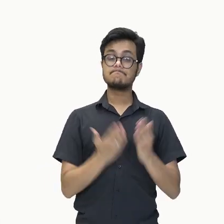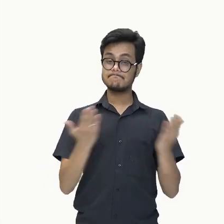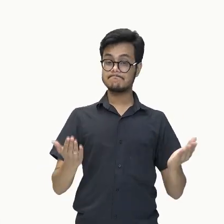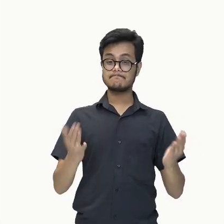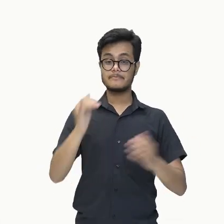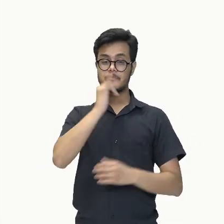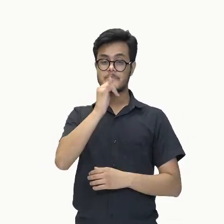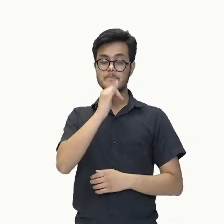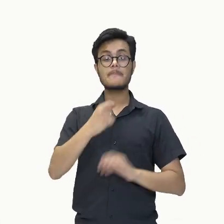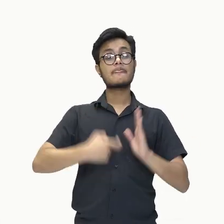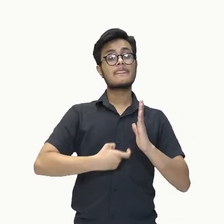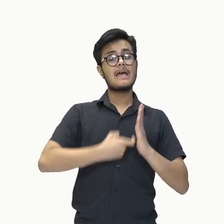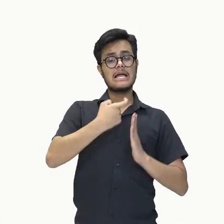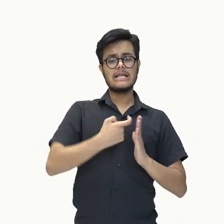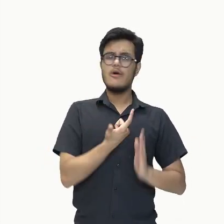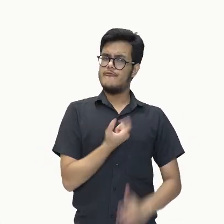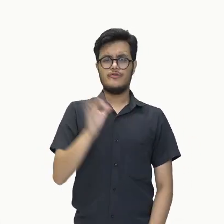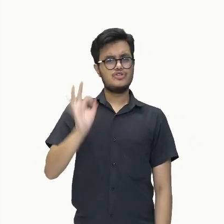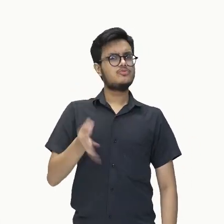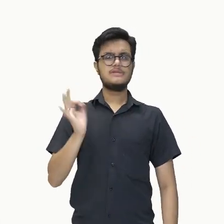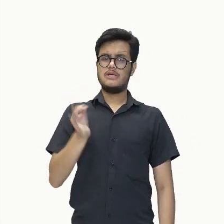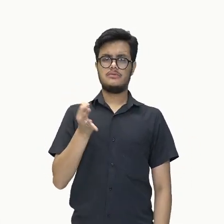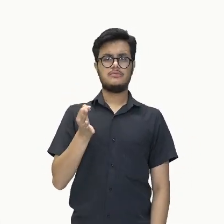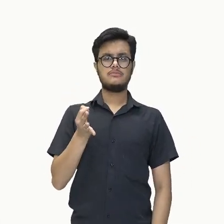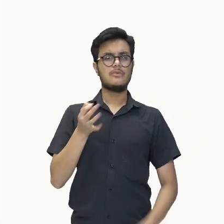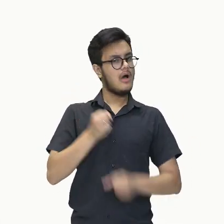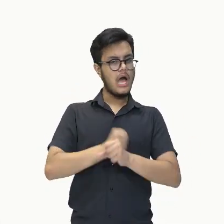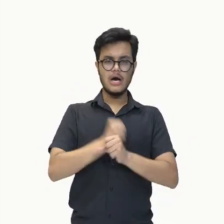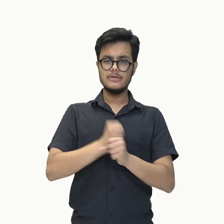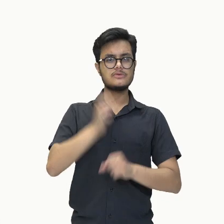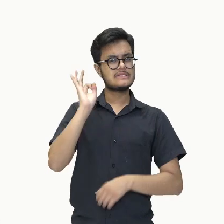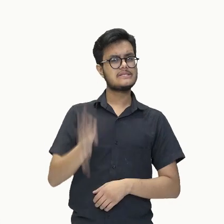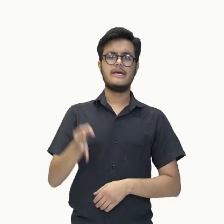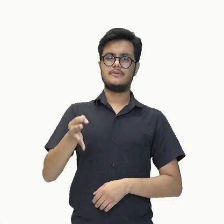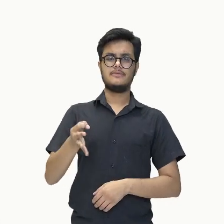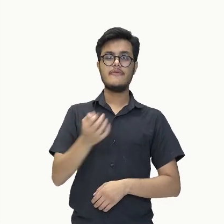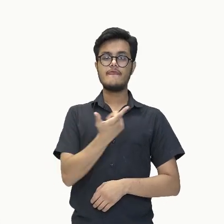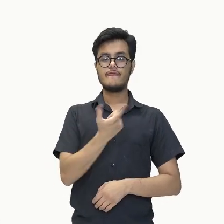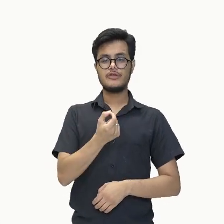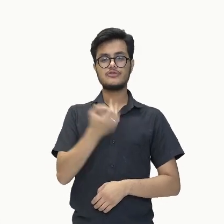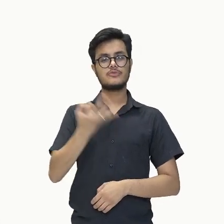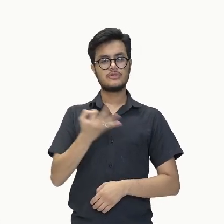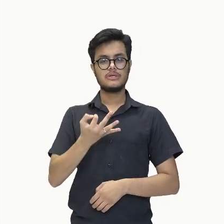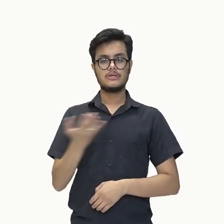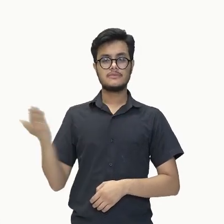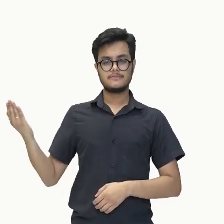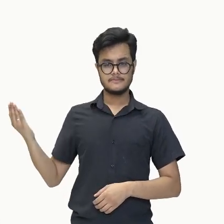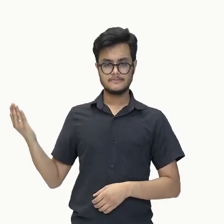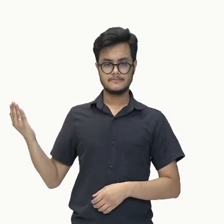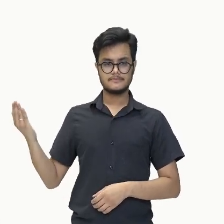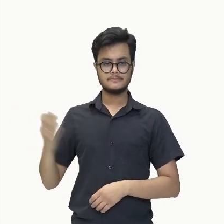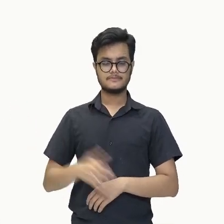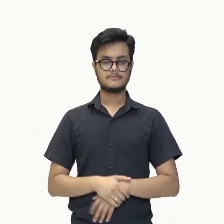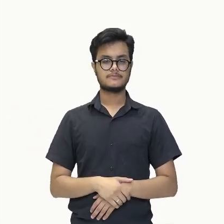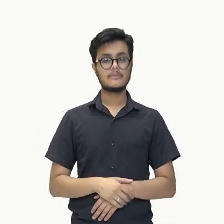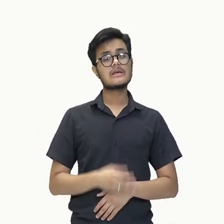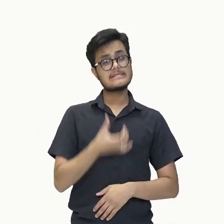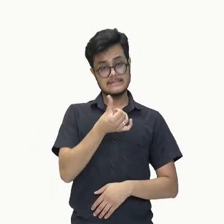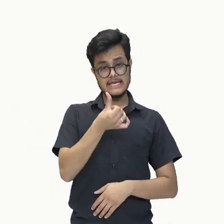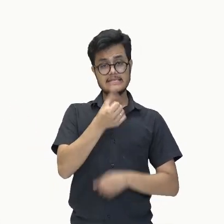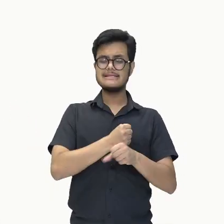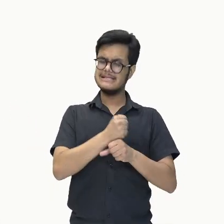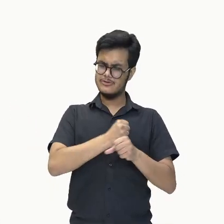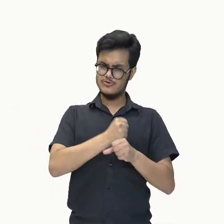a taxa, ela não muda ao longo do tempo, né? Ó, 1, 2, 3, 4, 5, 6, porque foram 6